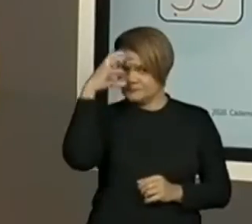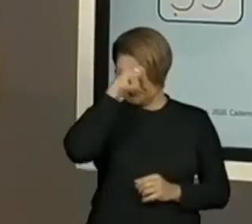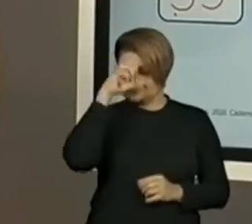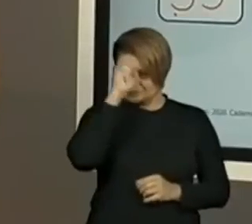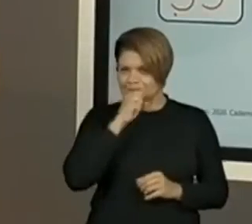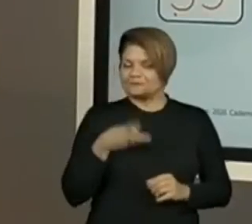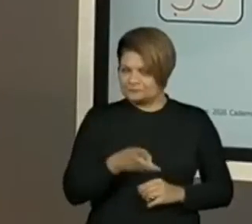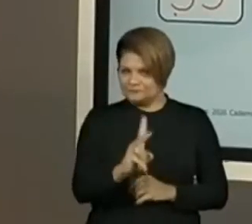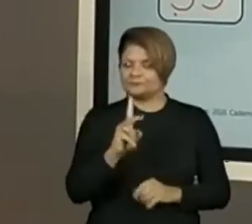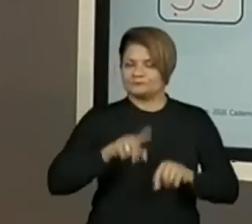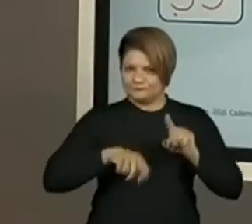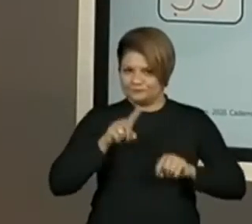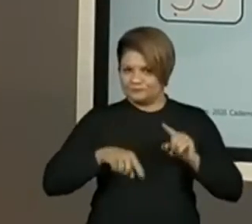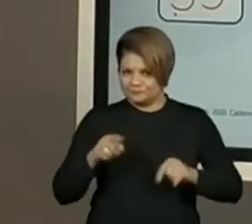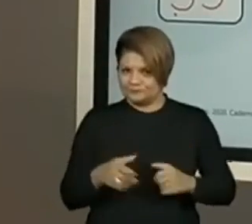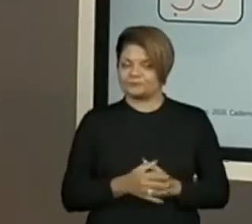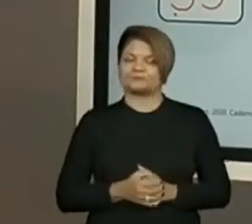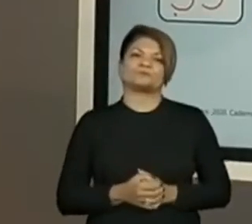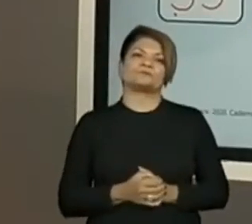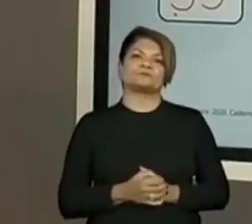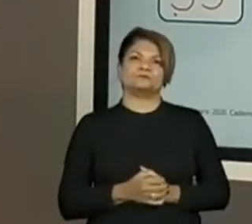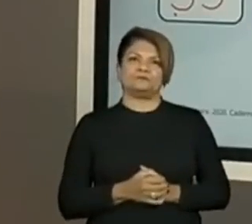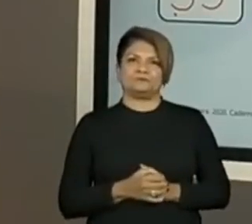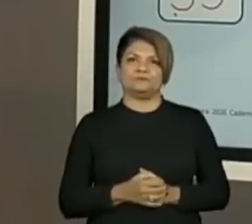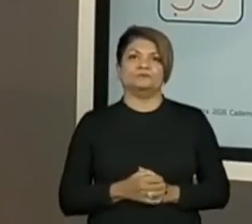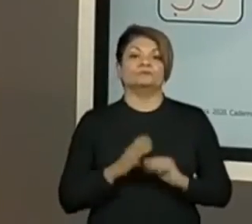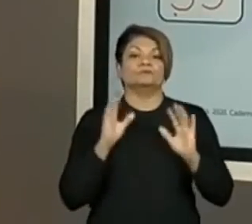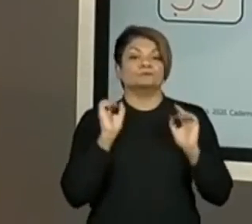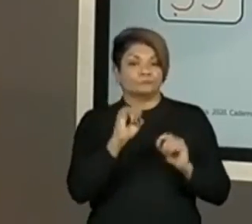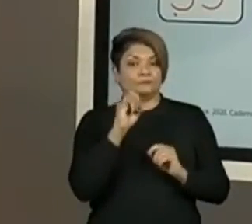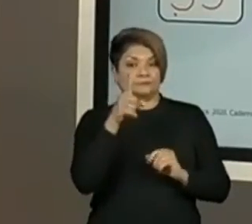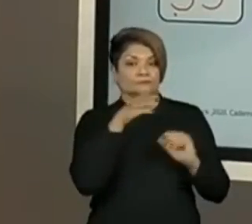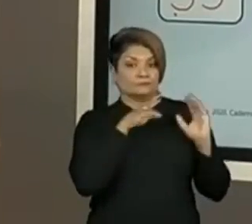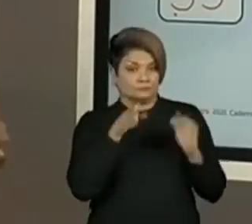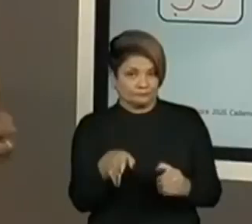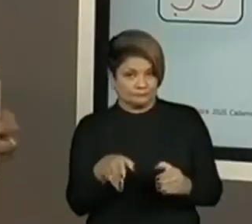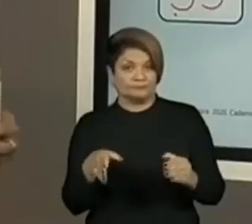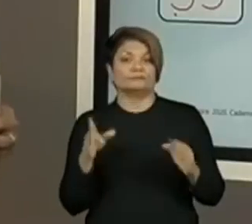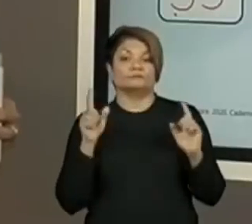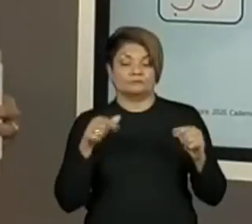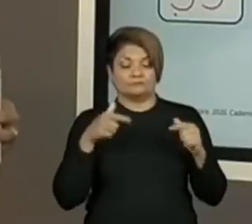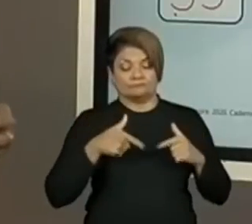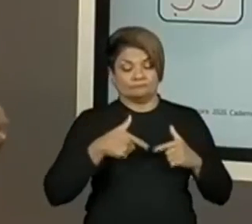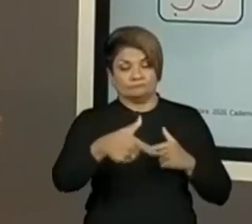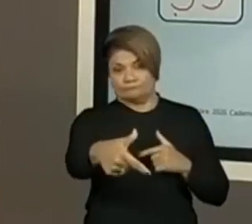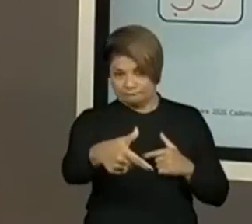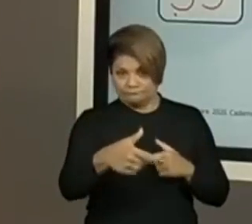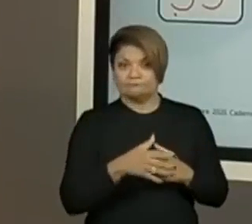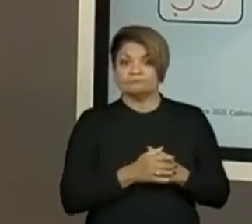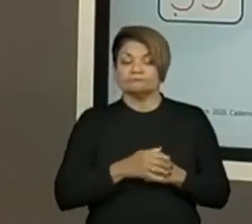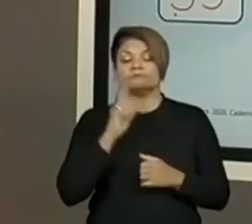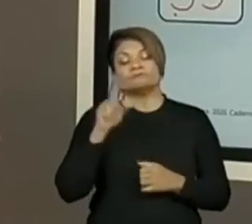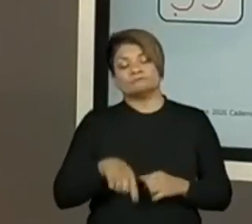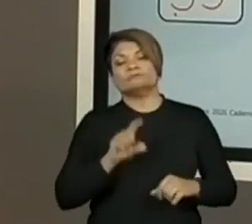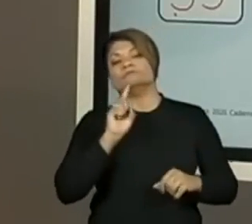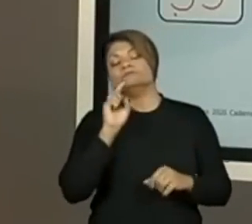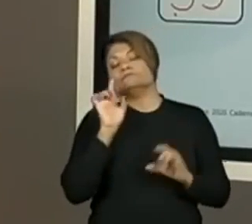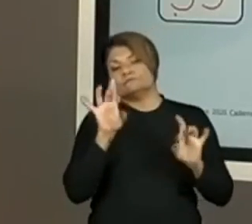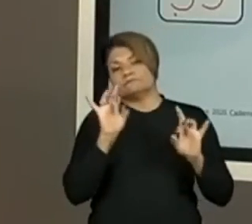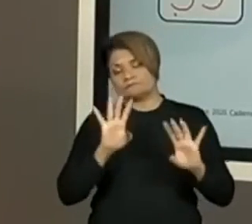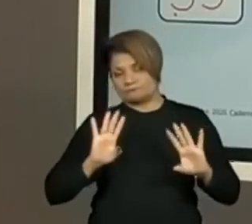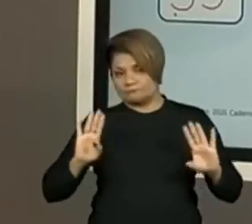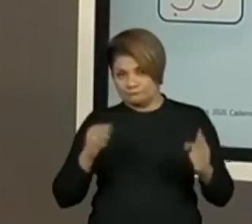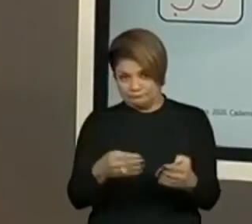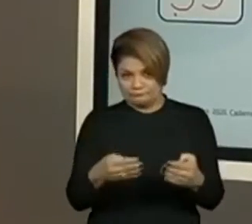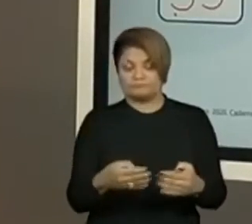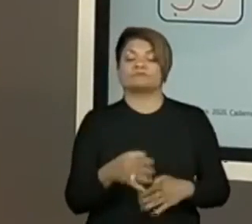da sequência didática 2 de matemática. Para quem está chegando agora, essa semana aqui nós vamos dar exclusividade para